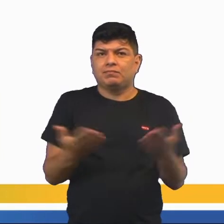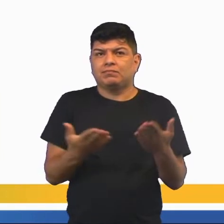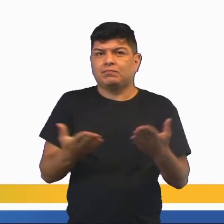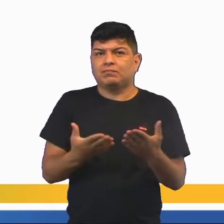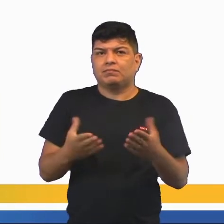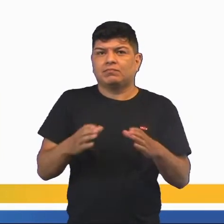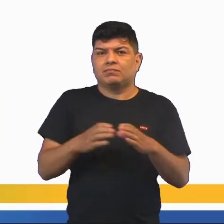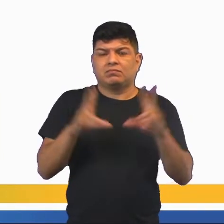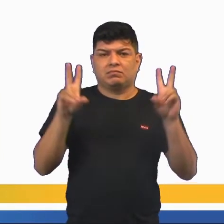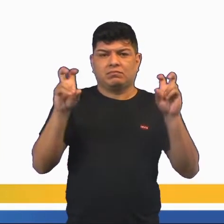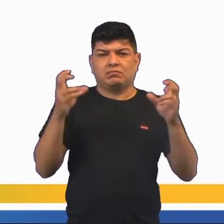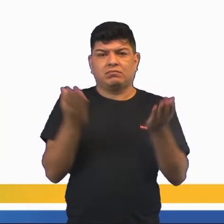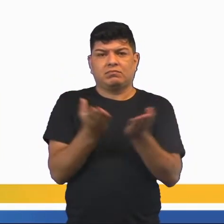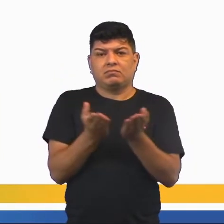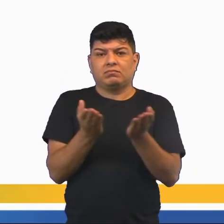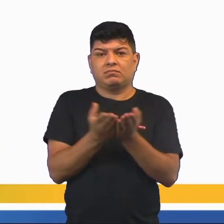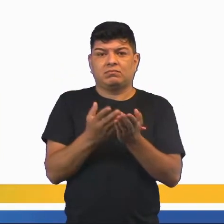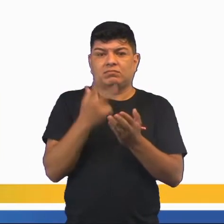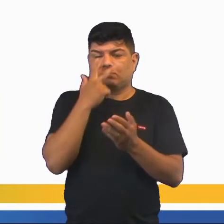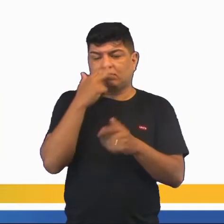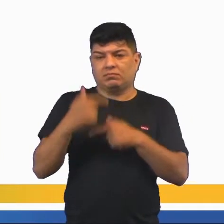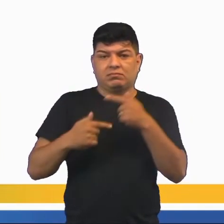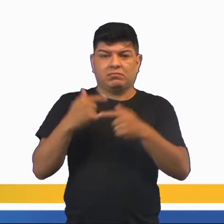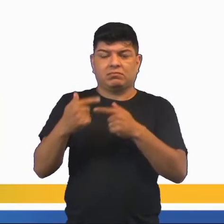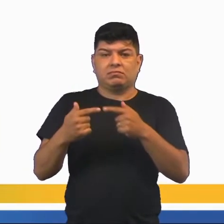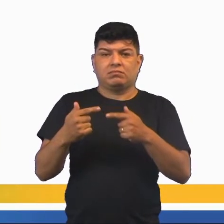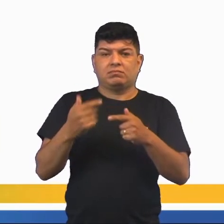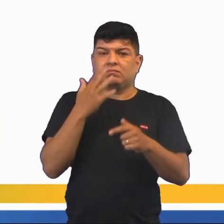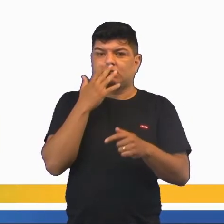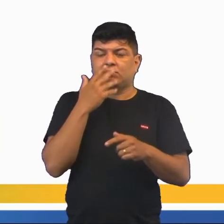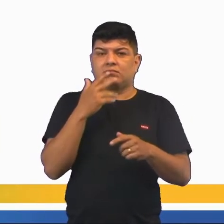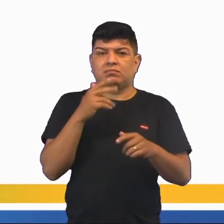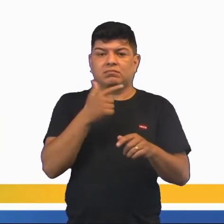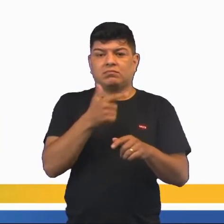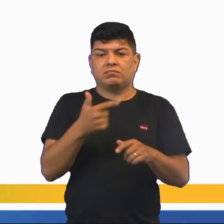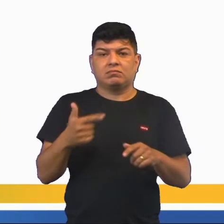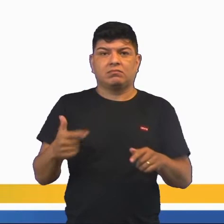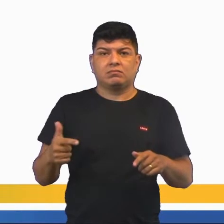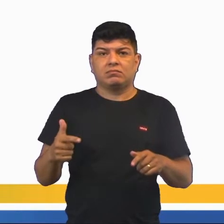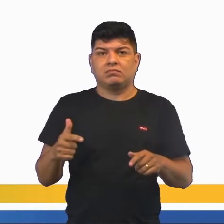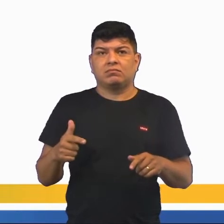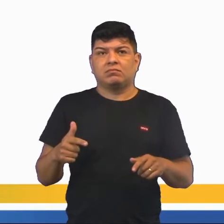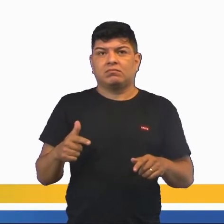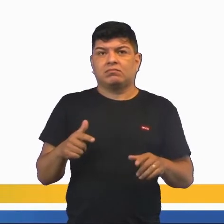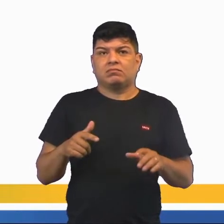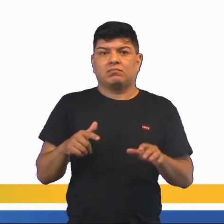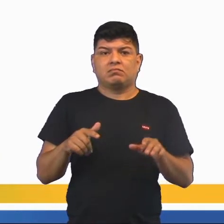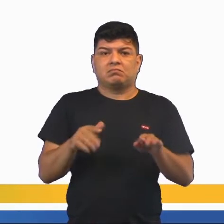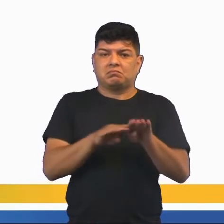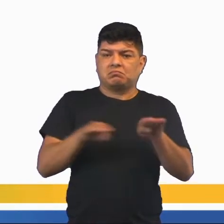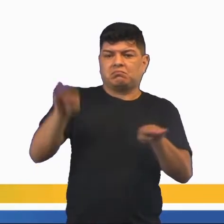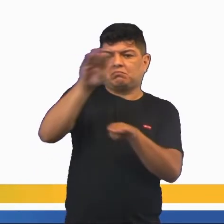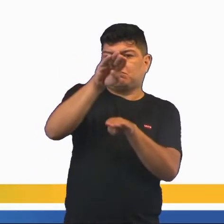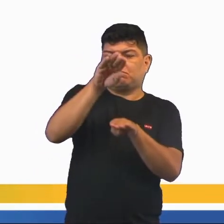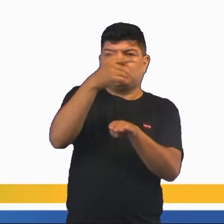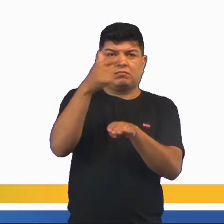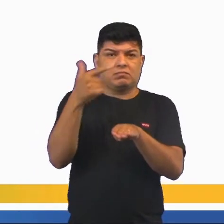de teorias e crenças estabelecendo hierarquia entre as raças. Não existe hierarquia, não existe raça